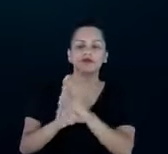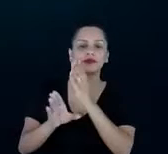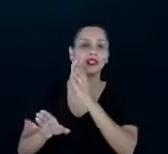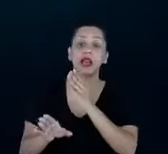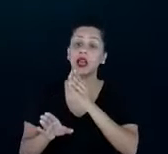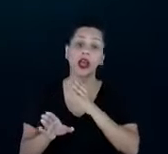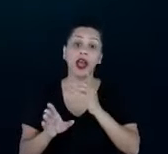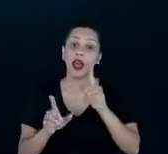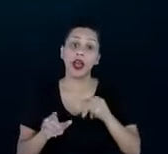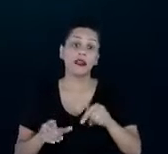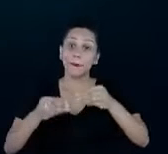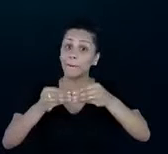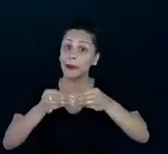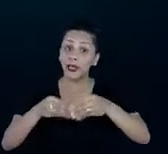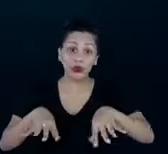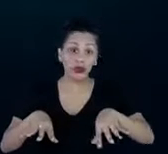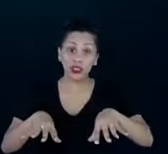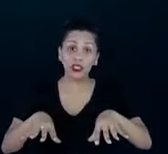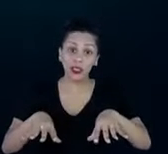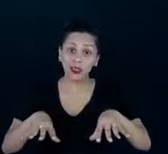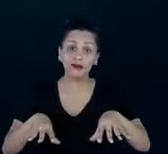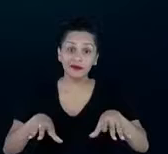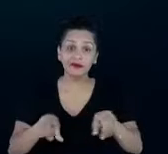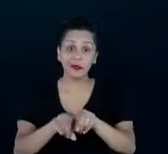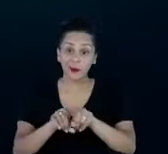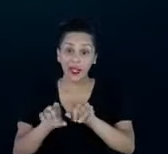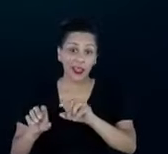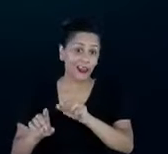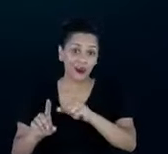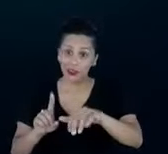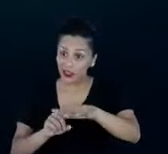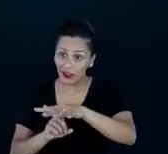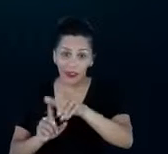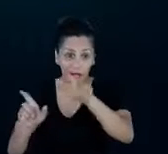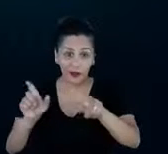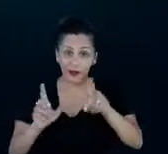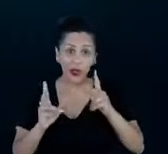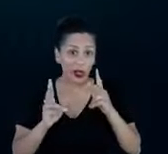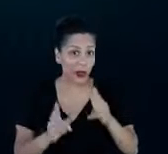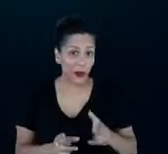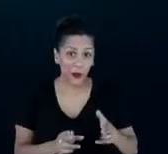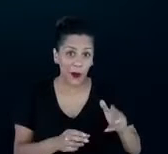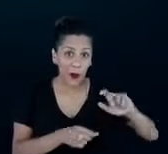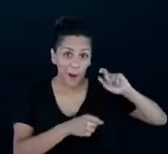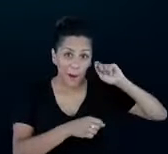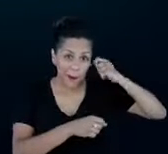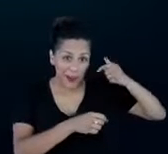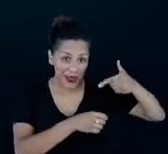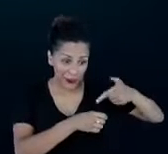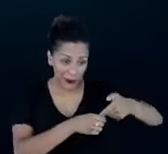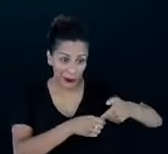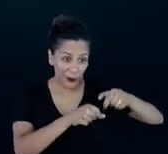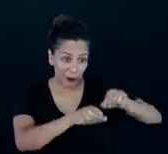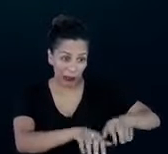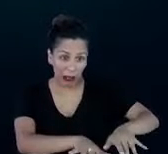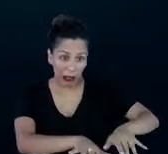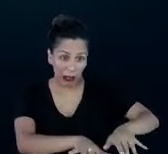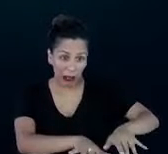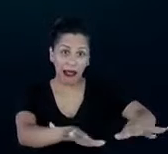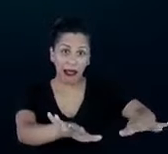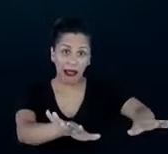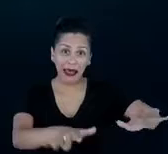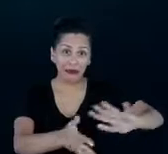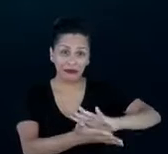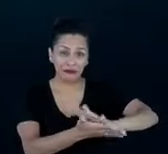quanto o vazamento de petróleo às vezes difíceis de serem reparadas as esse leva dez anos para conseguir lidar com dano Ambiental de um vazamento